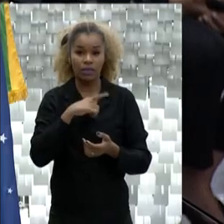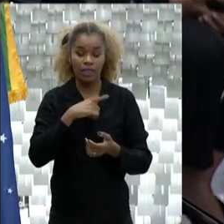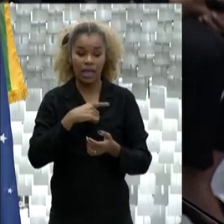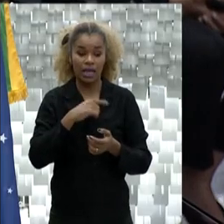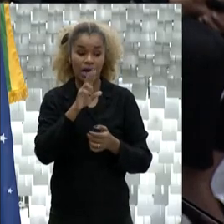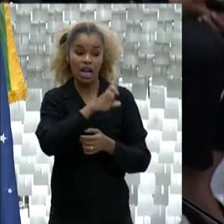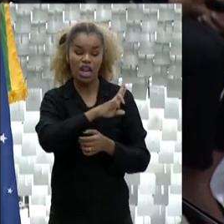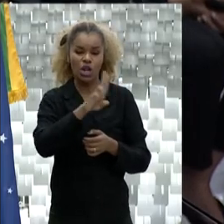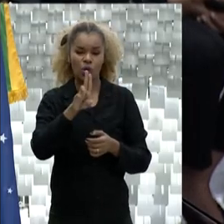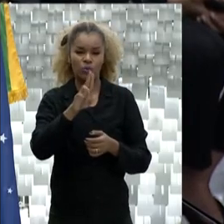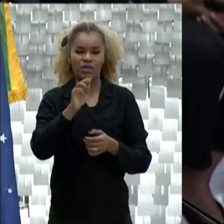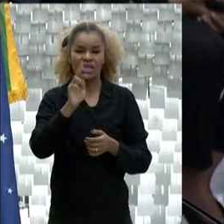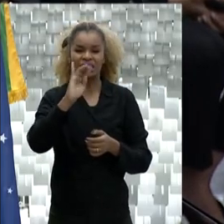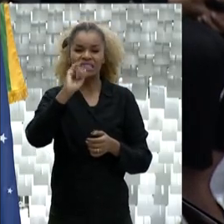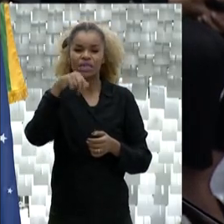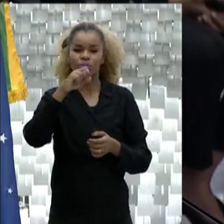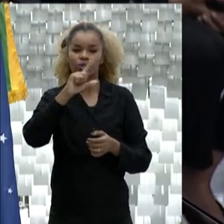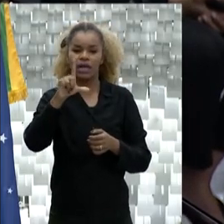da Cidadania.